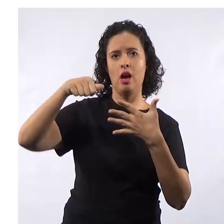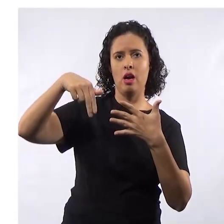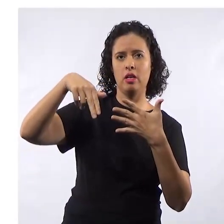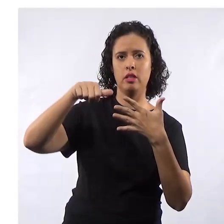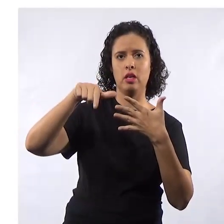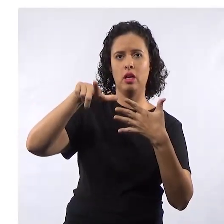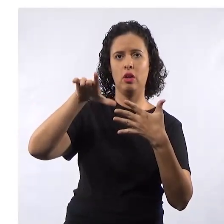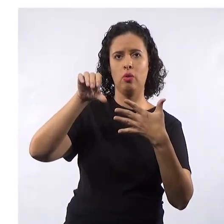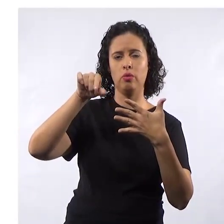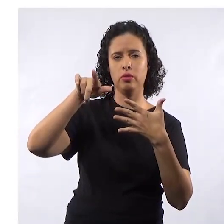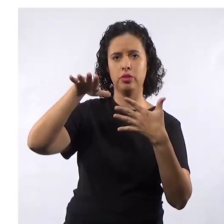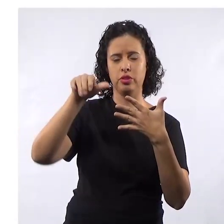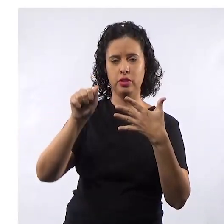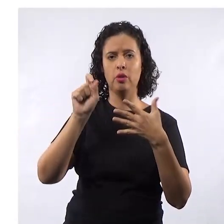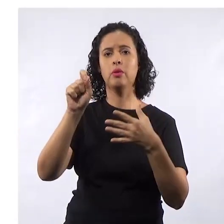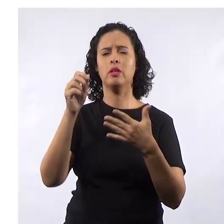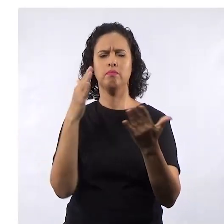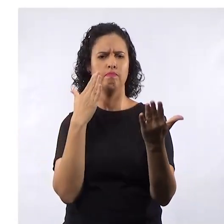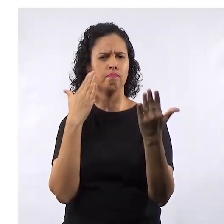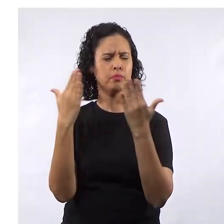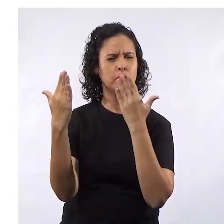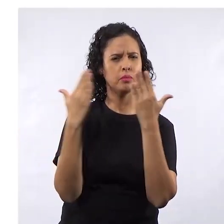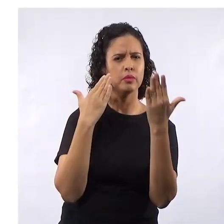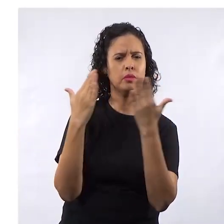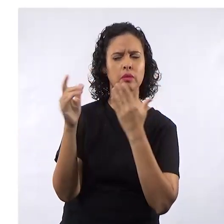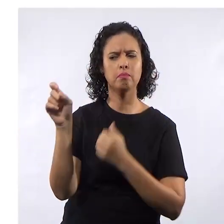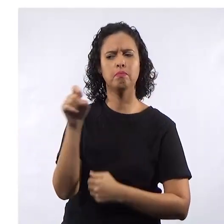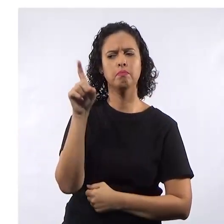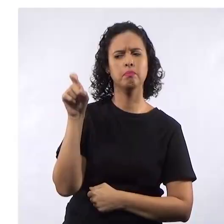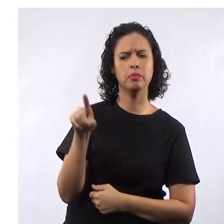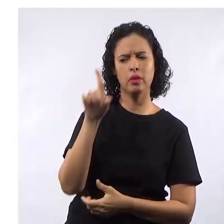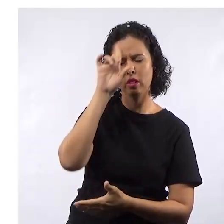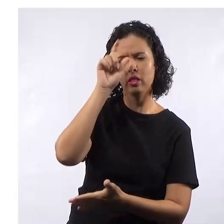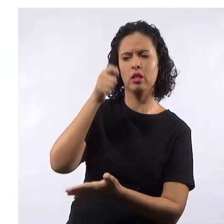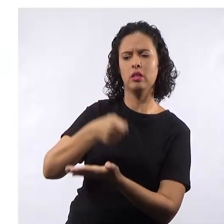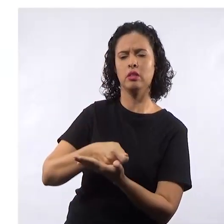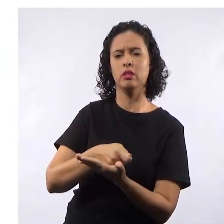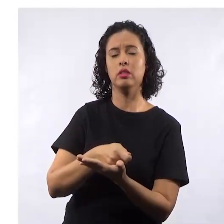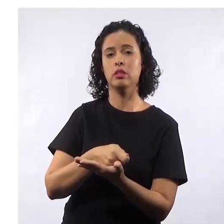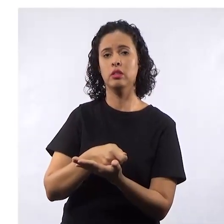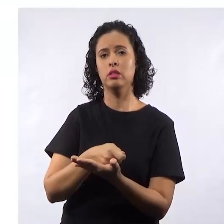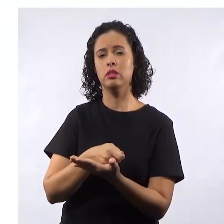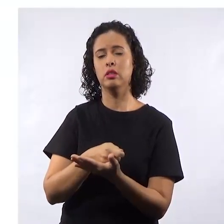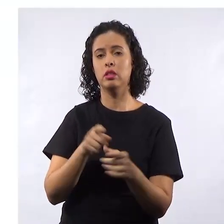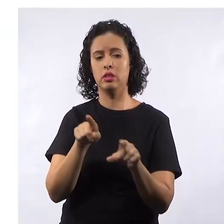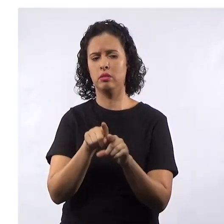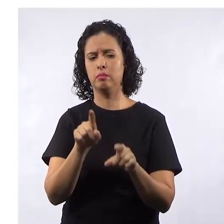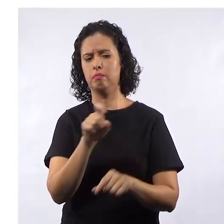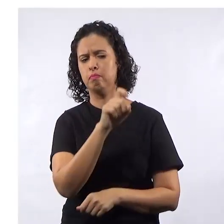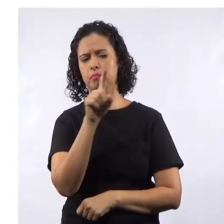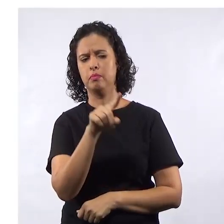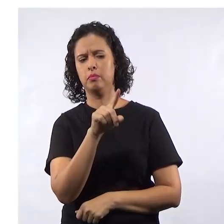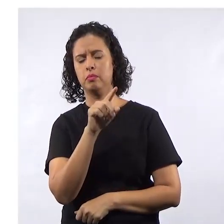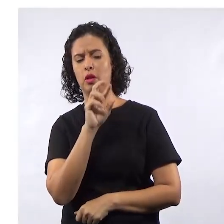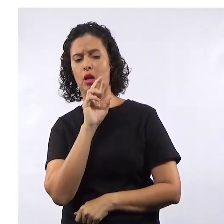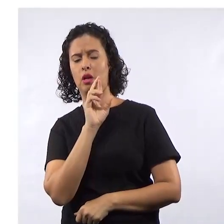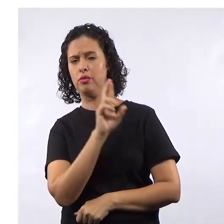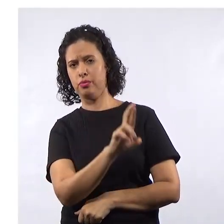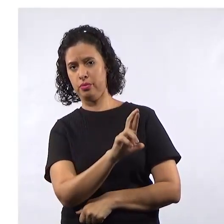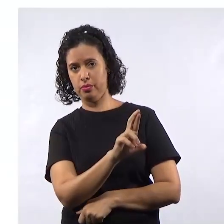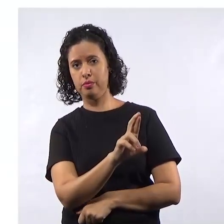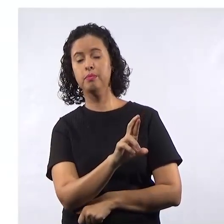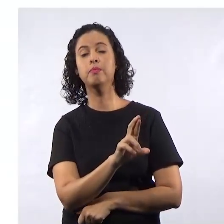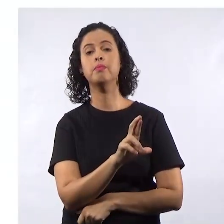uma semelhança, tá, entre uma hipótese tomada como padrão e a hipótese a ser resolvida, ou